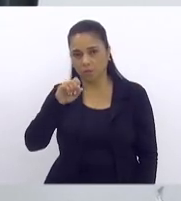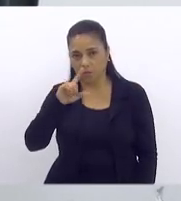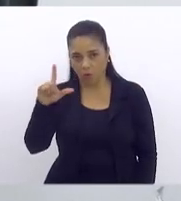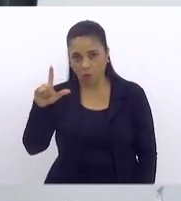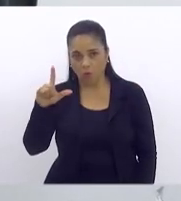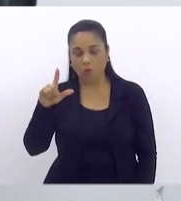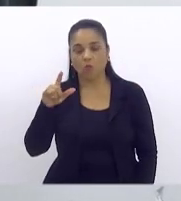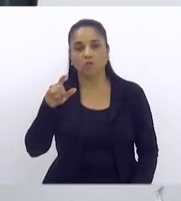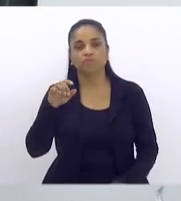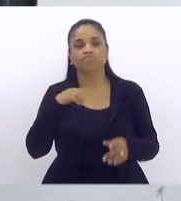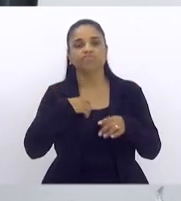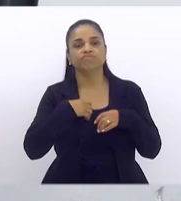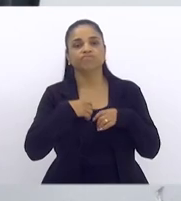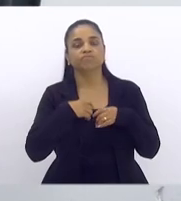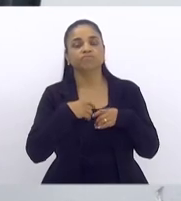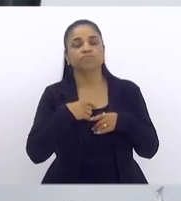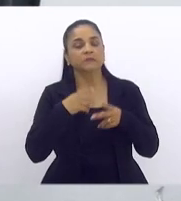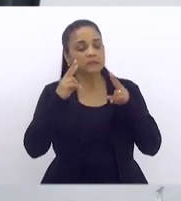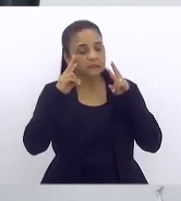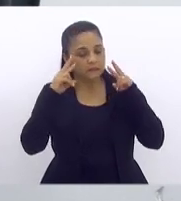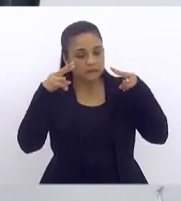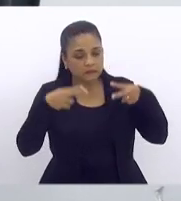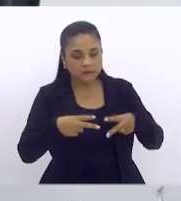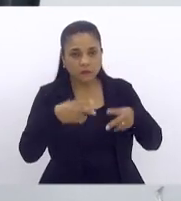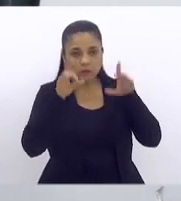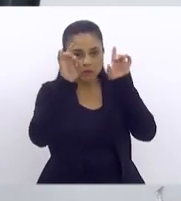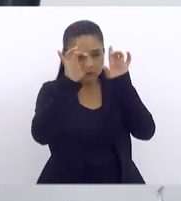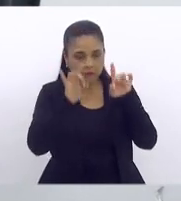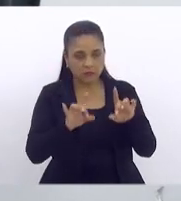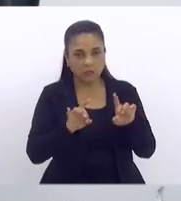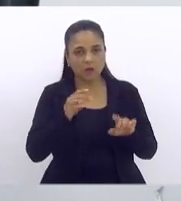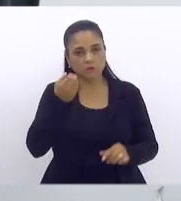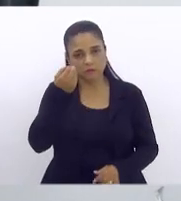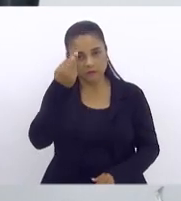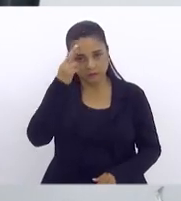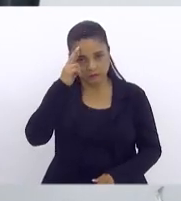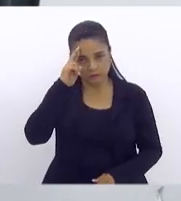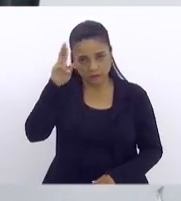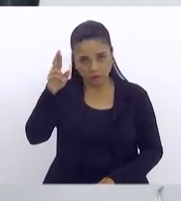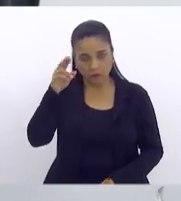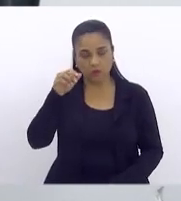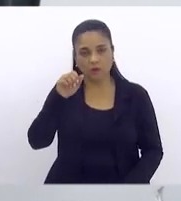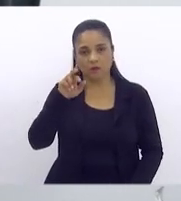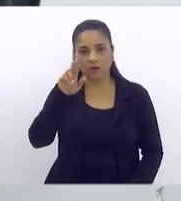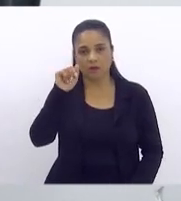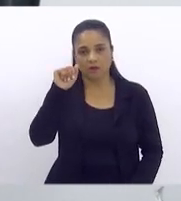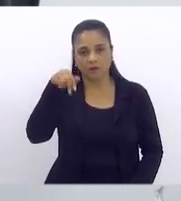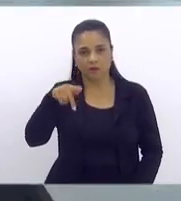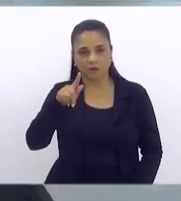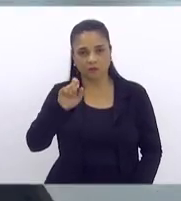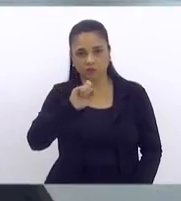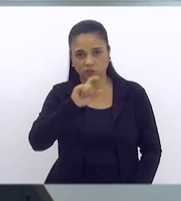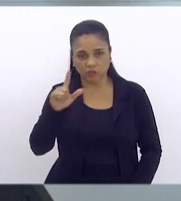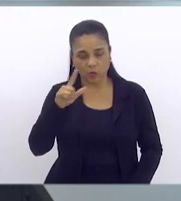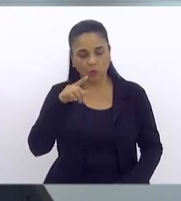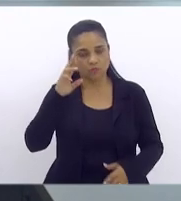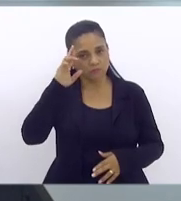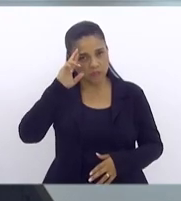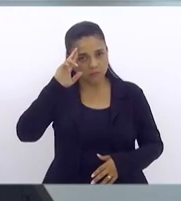uma especial atenção do senhor Rangel, que é o responsável pela